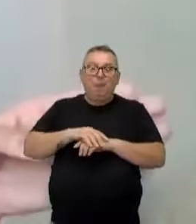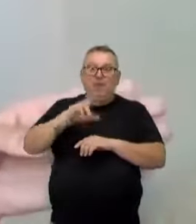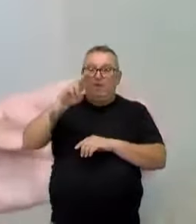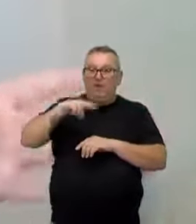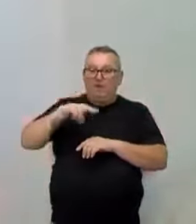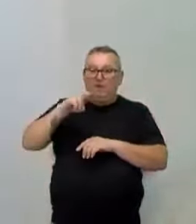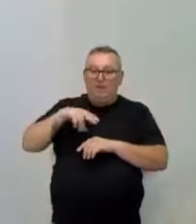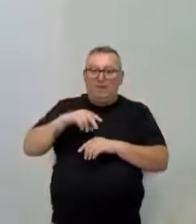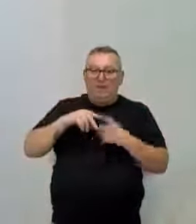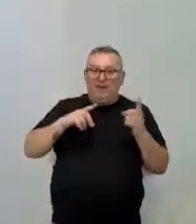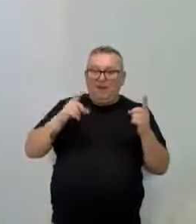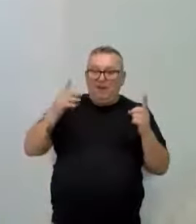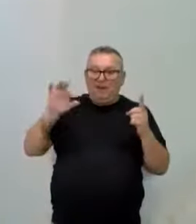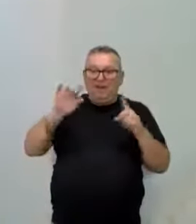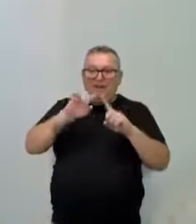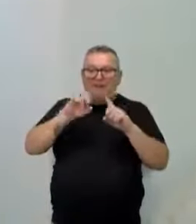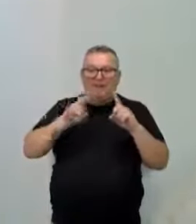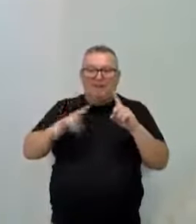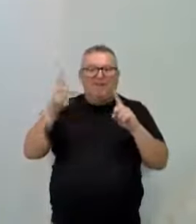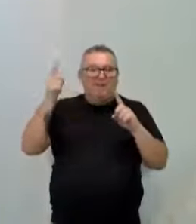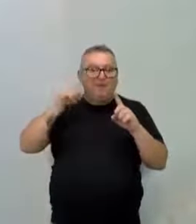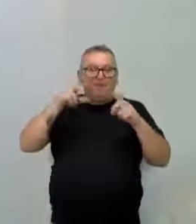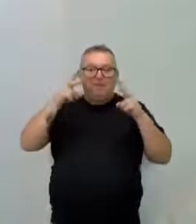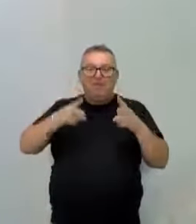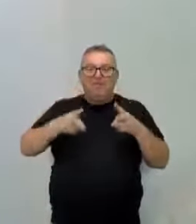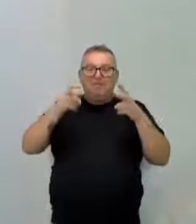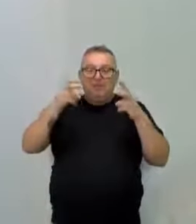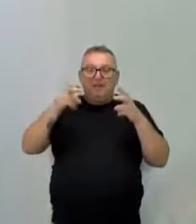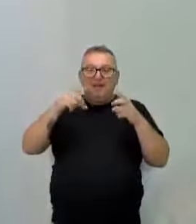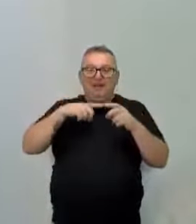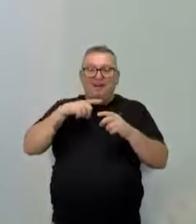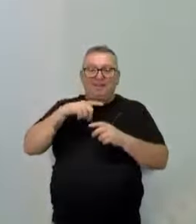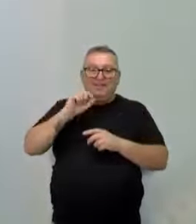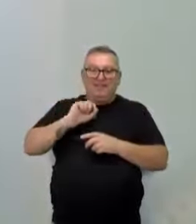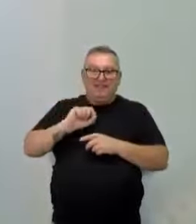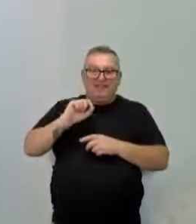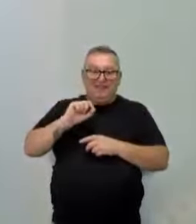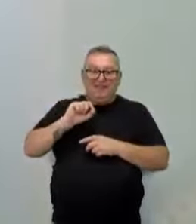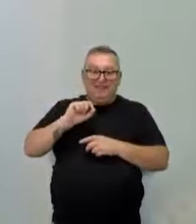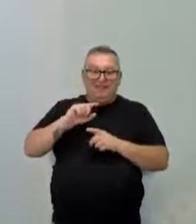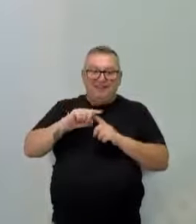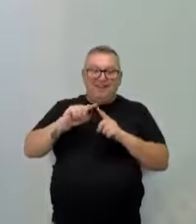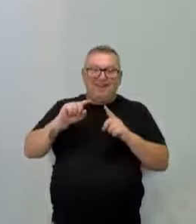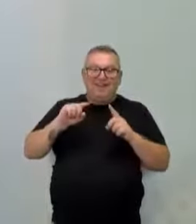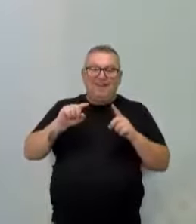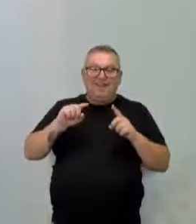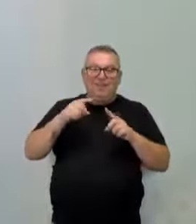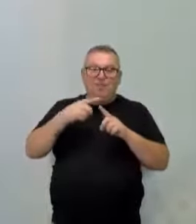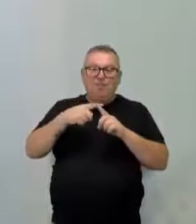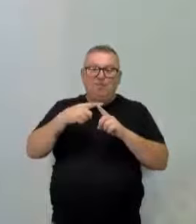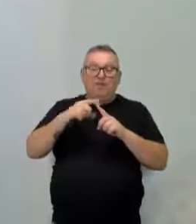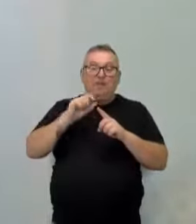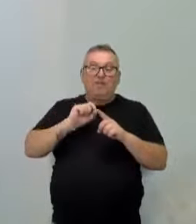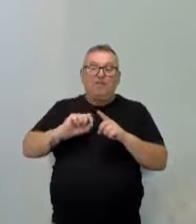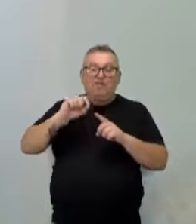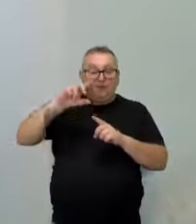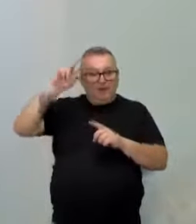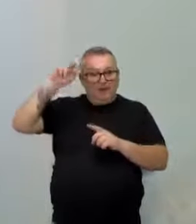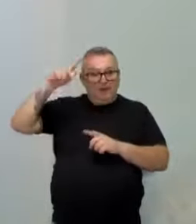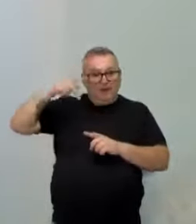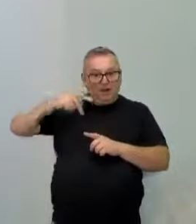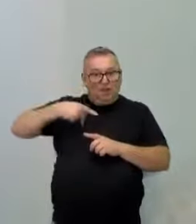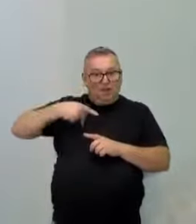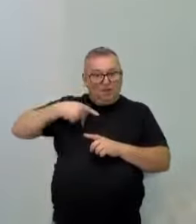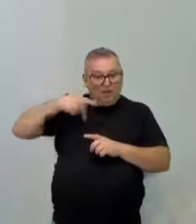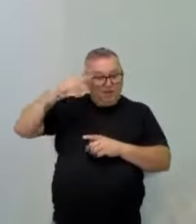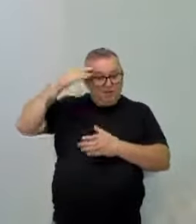não vai ser. É ele conseguir perceber o que tira a resiliência dele, o que tira a autoconfiança